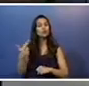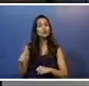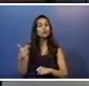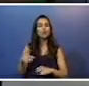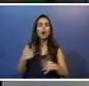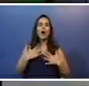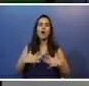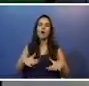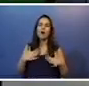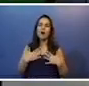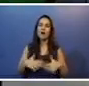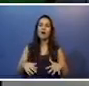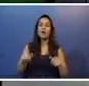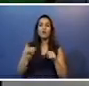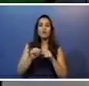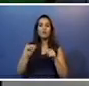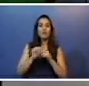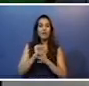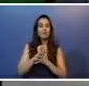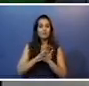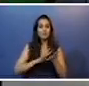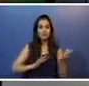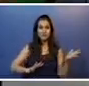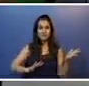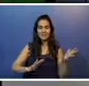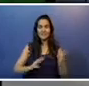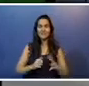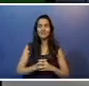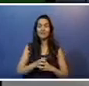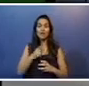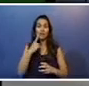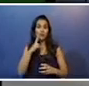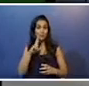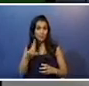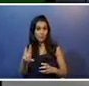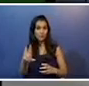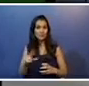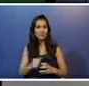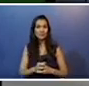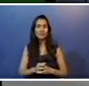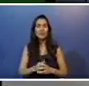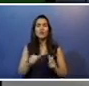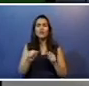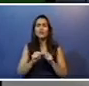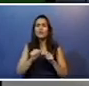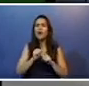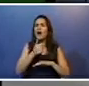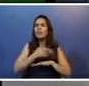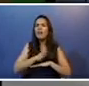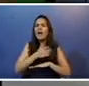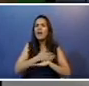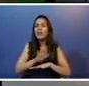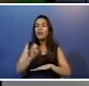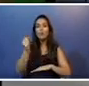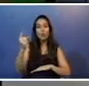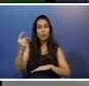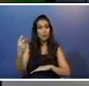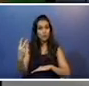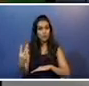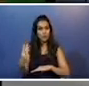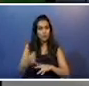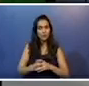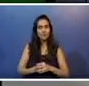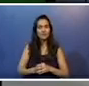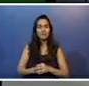calma, façam as atividades, respondam os exercícios, façam a tarefinha, que é os exercícios 1 e 2 da